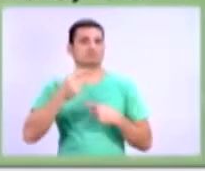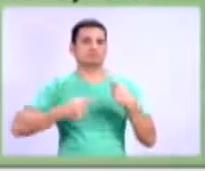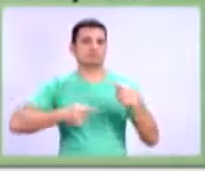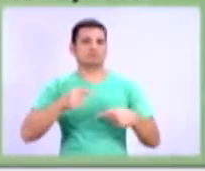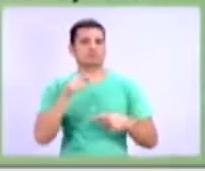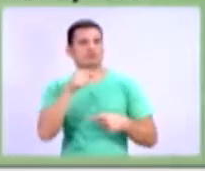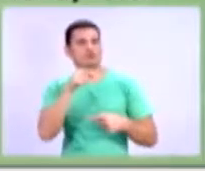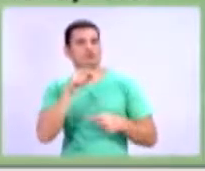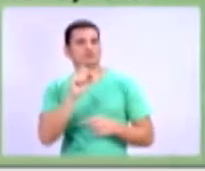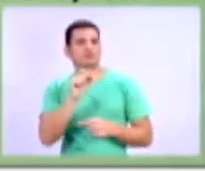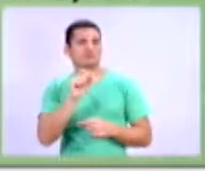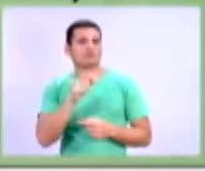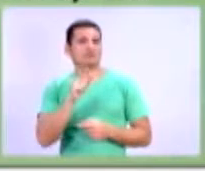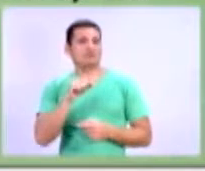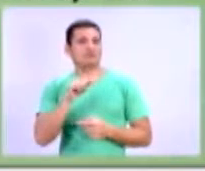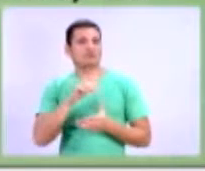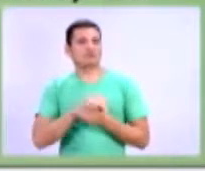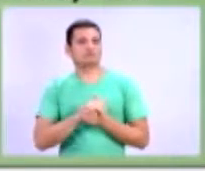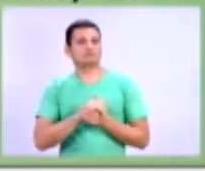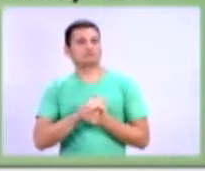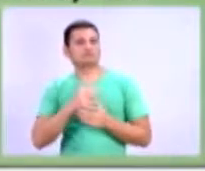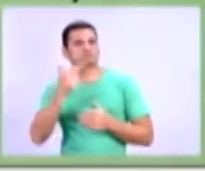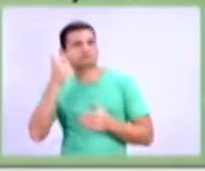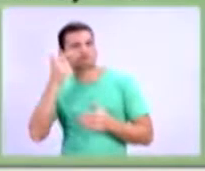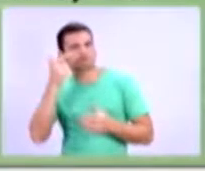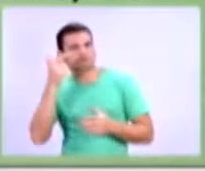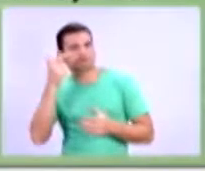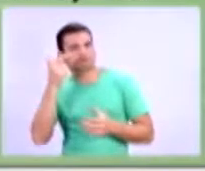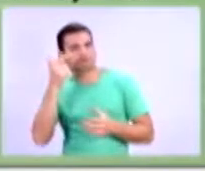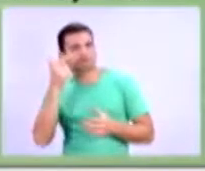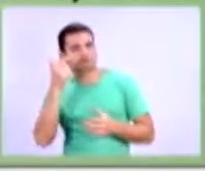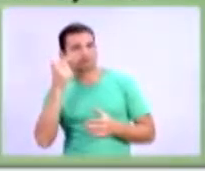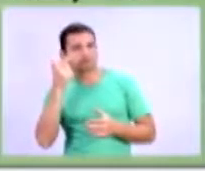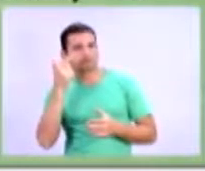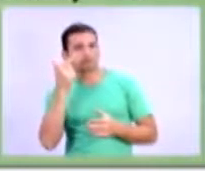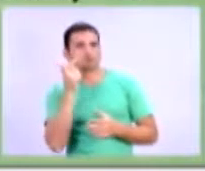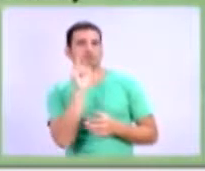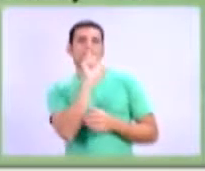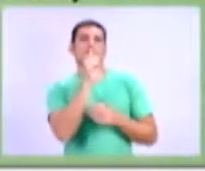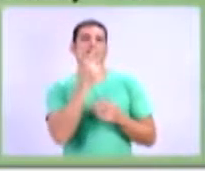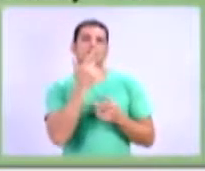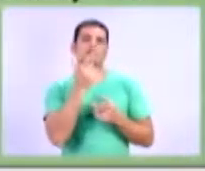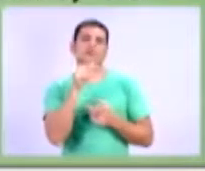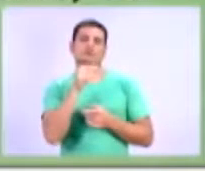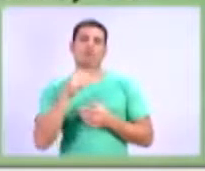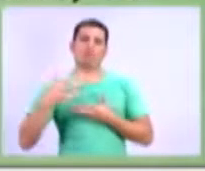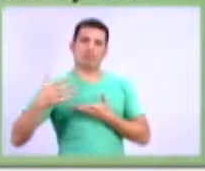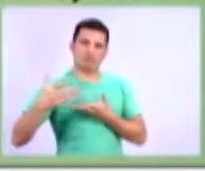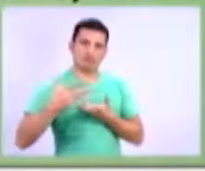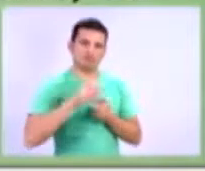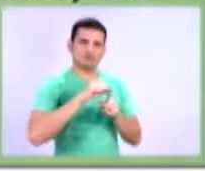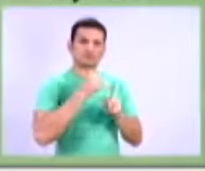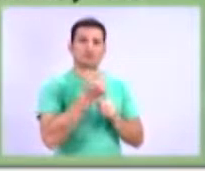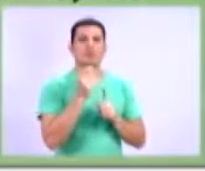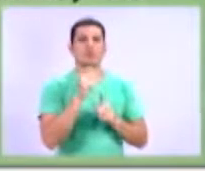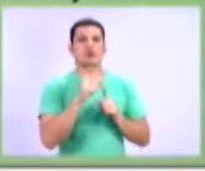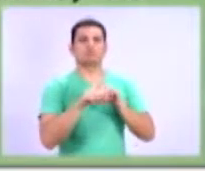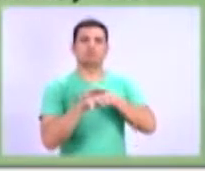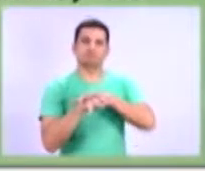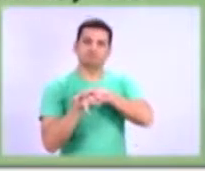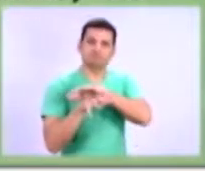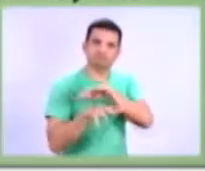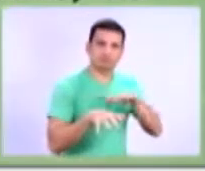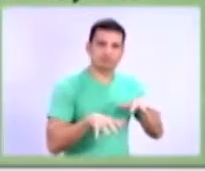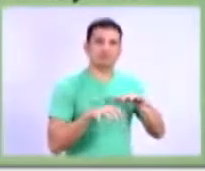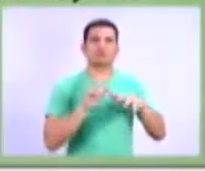o intuito é de superar essa dominação social que gera a exclusão. Então, toda a exclusão